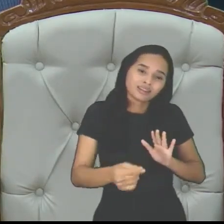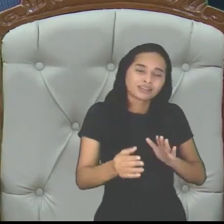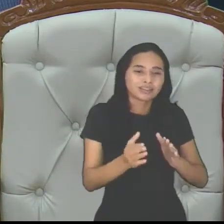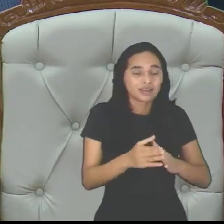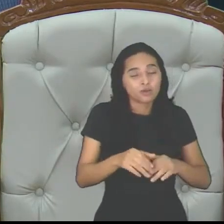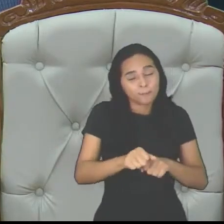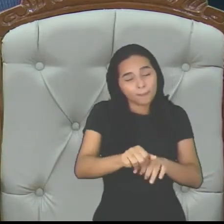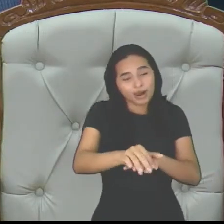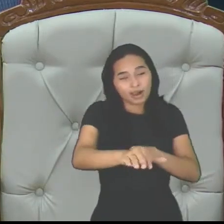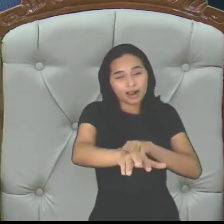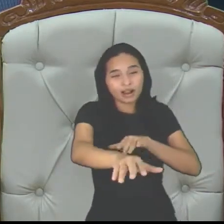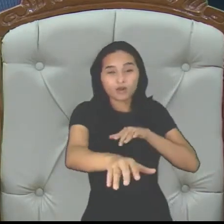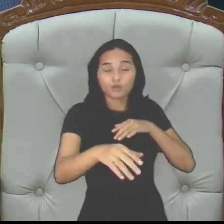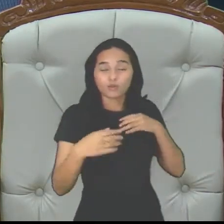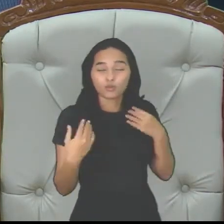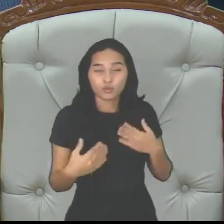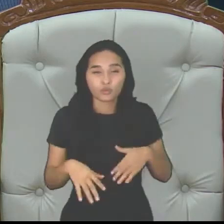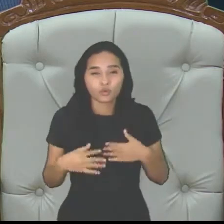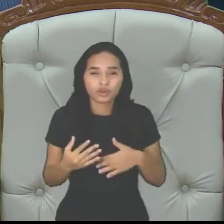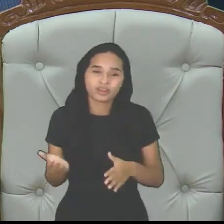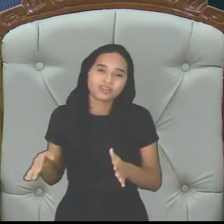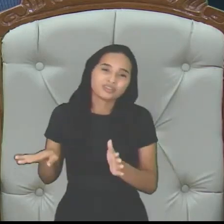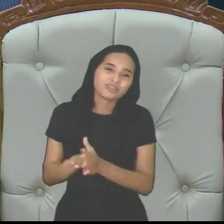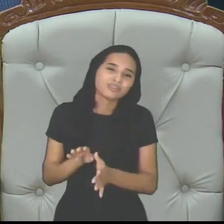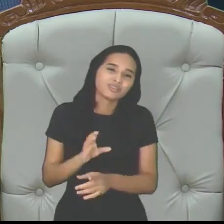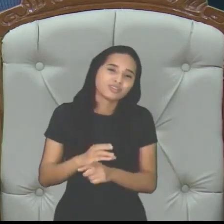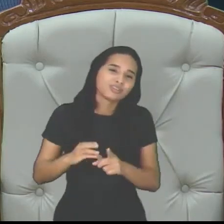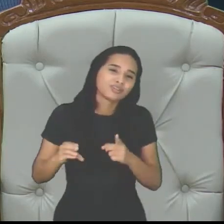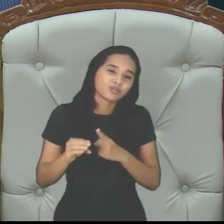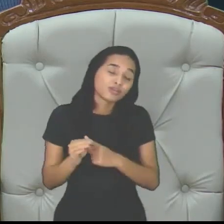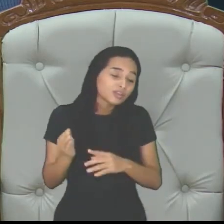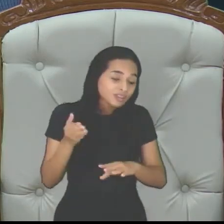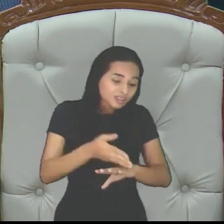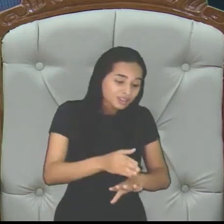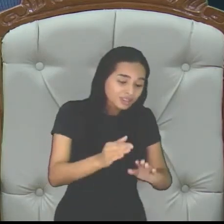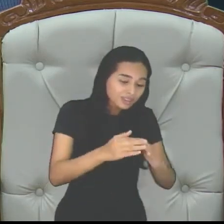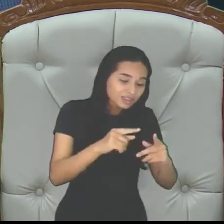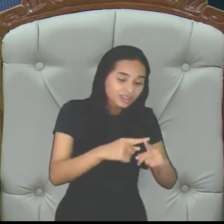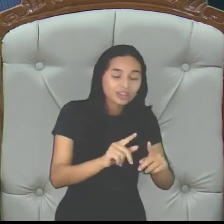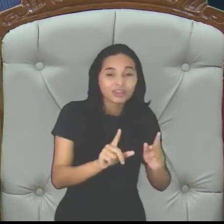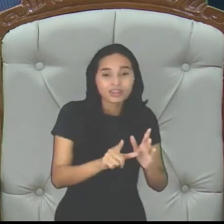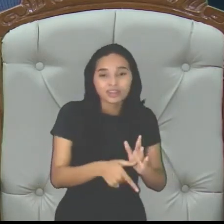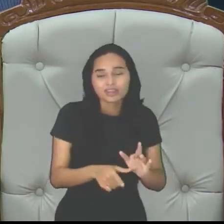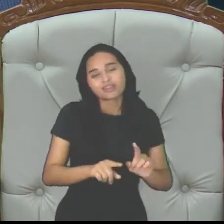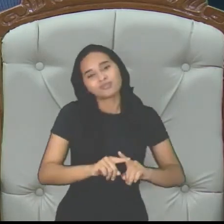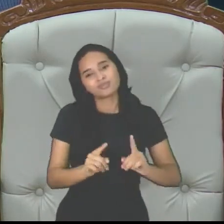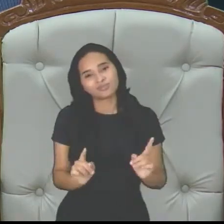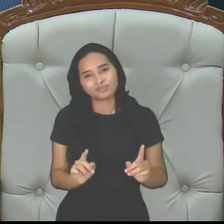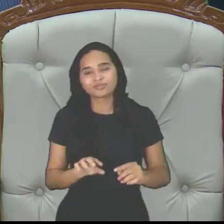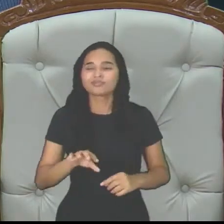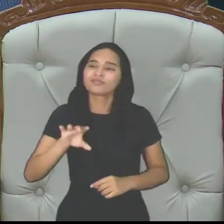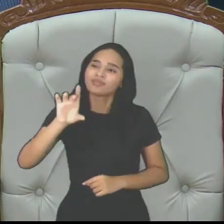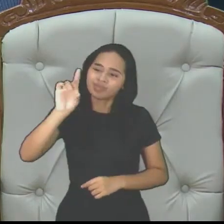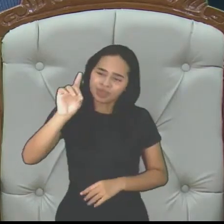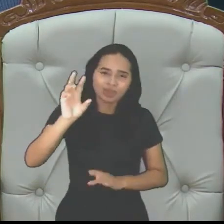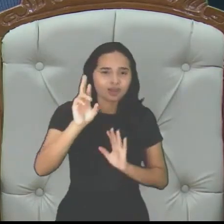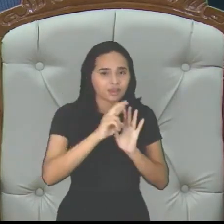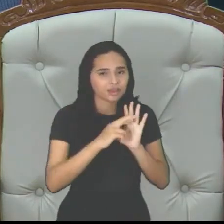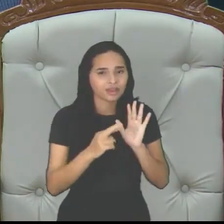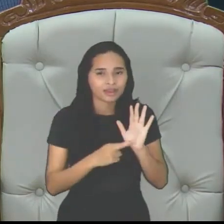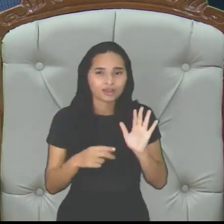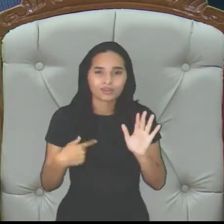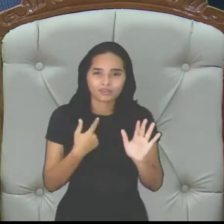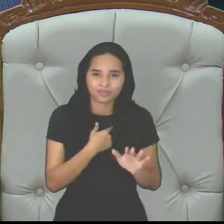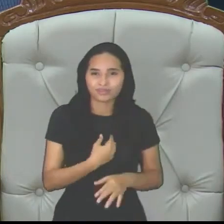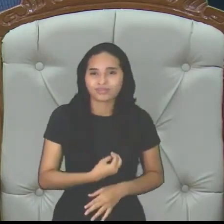trânsito terrível, e chega dentro da igreja atrasado. Mas Deus regrou a nossa vida, irmãos.